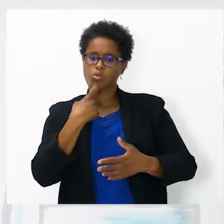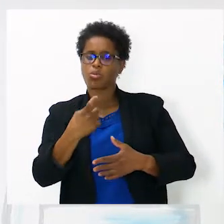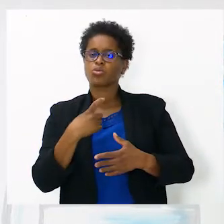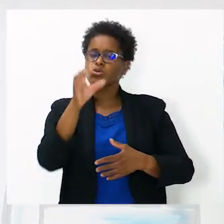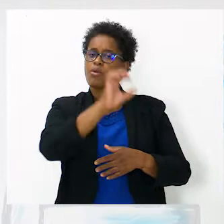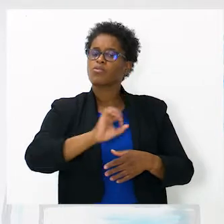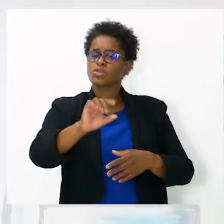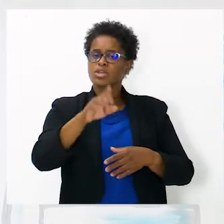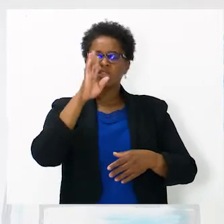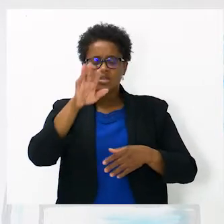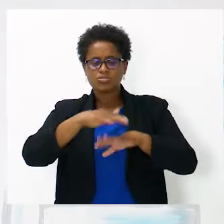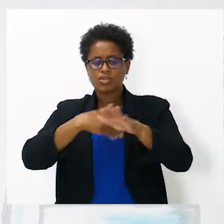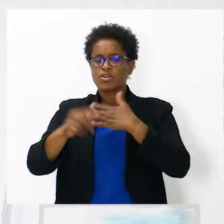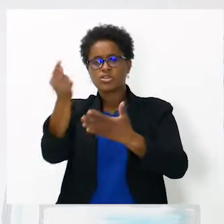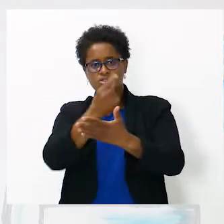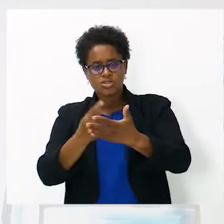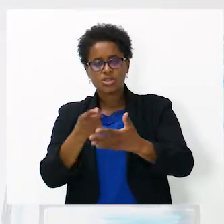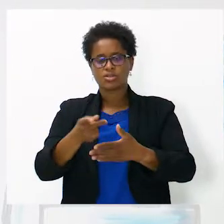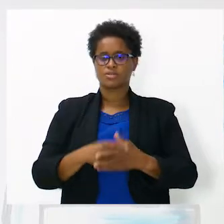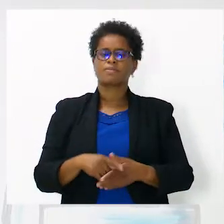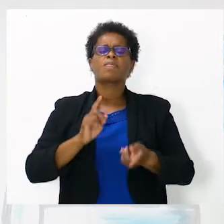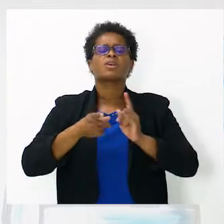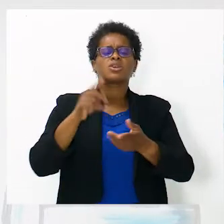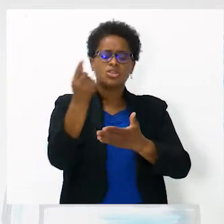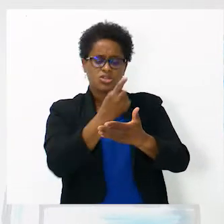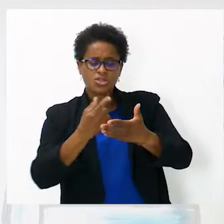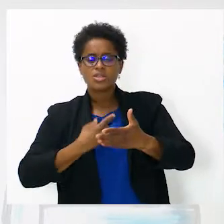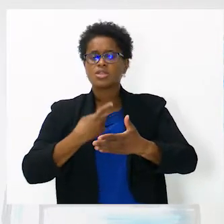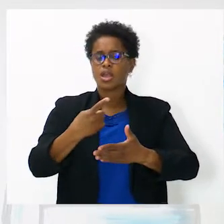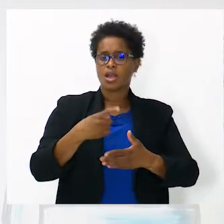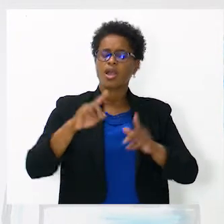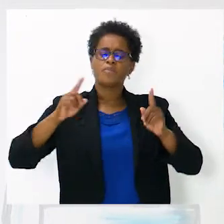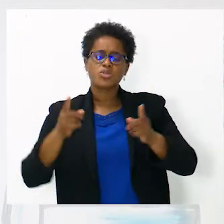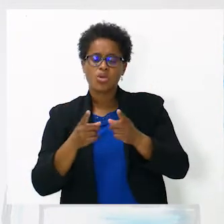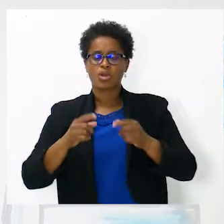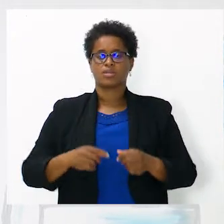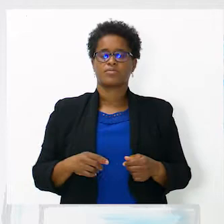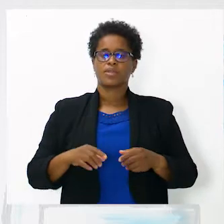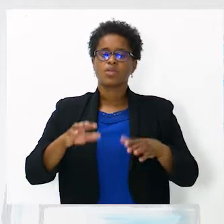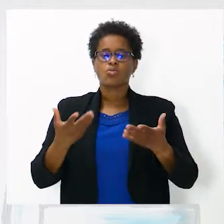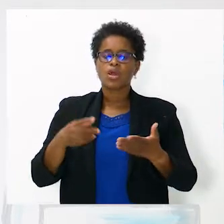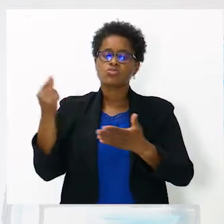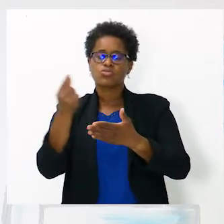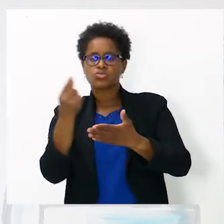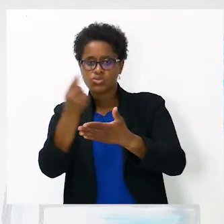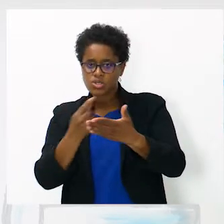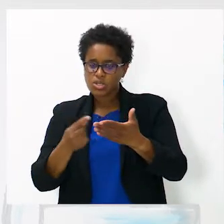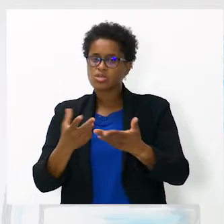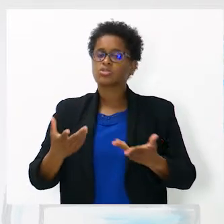pergunto, se formos fazer esse desenho, que desenho será menor? Qual dos